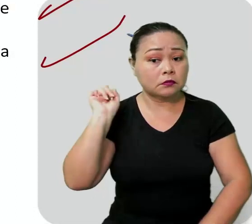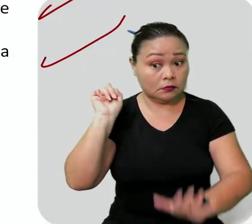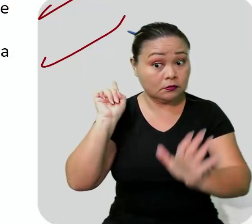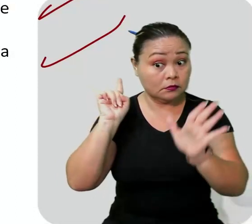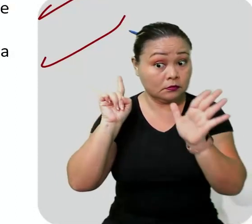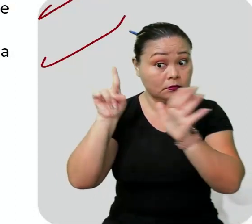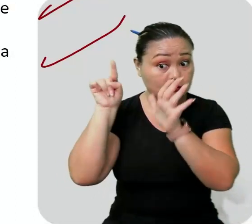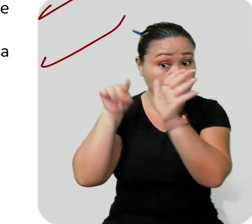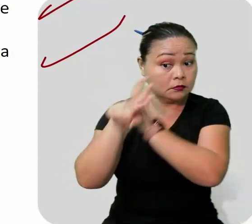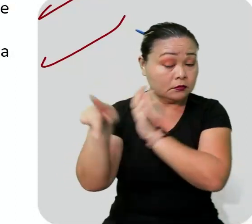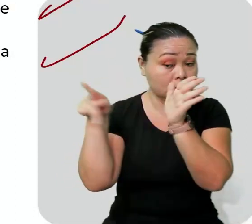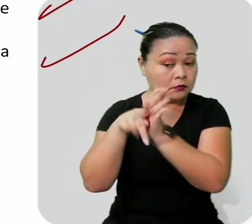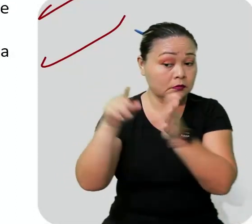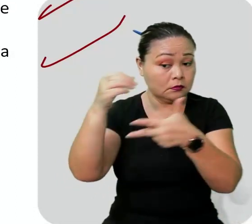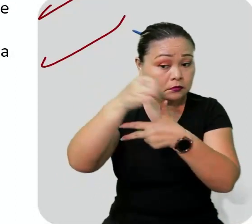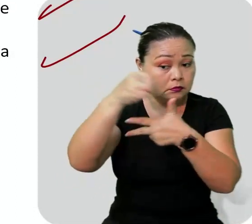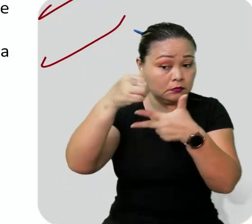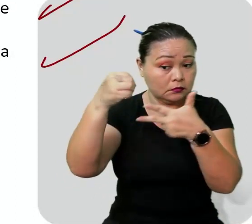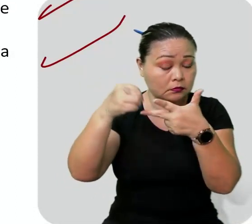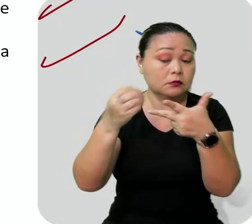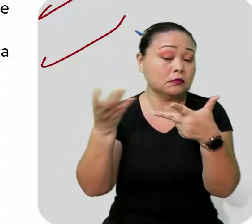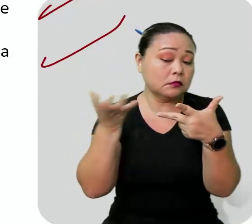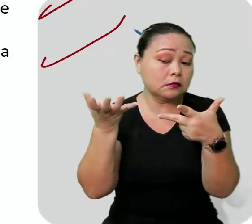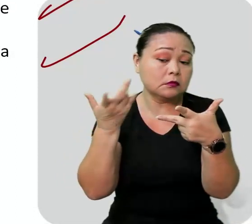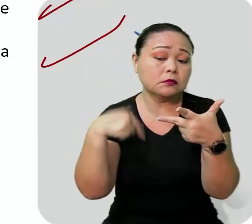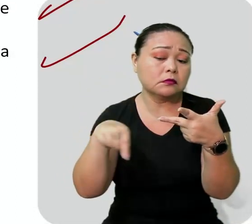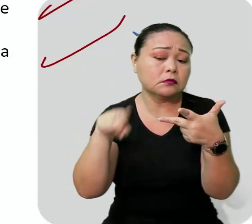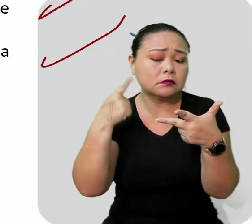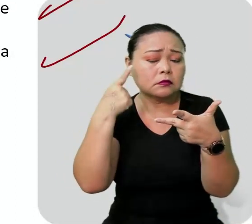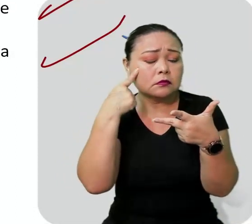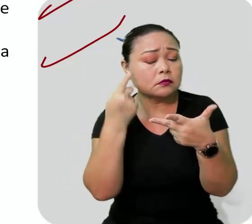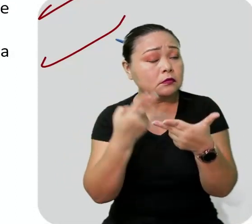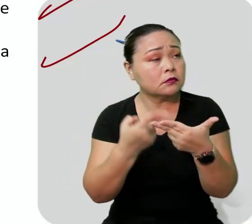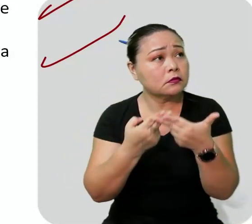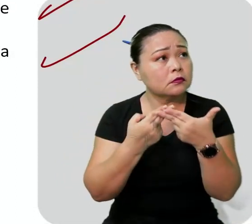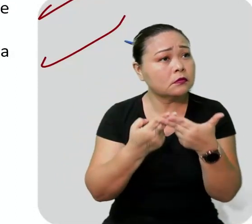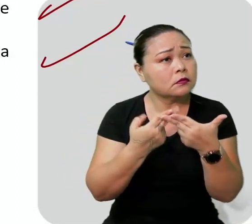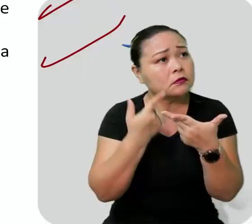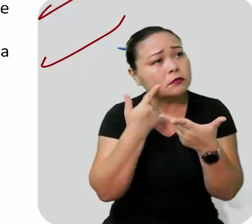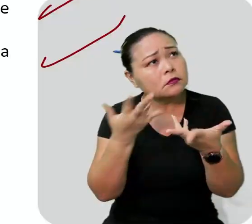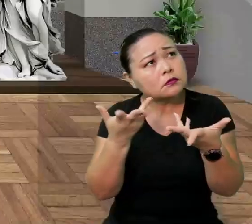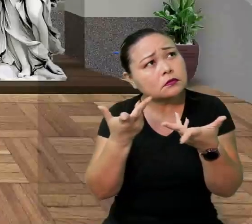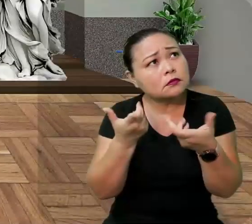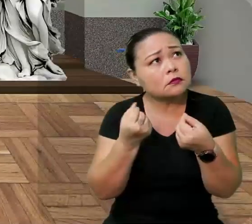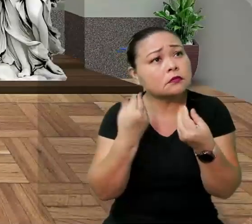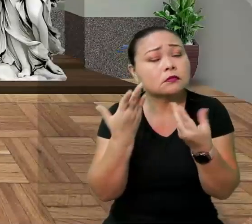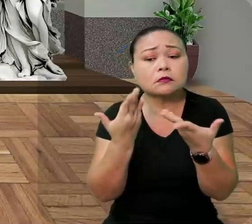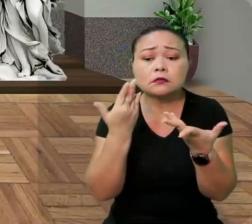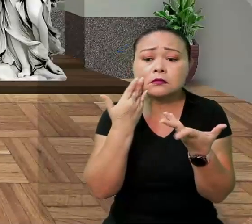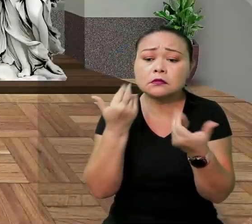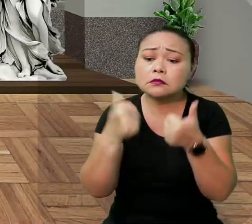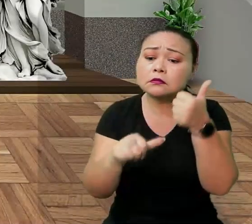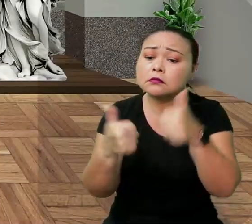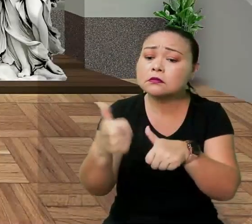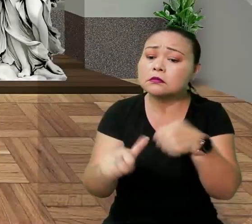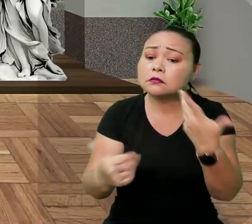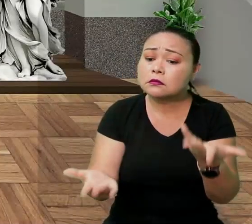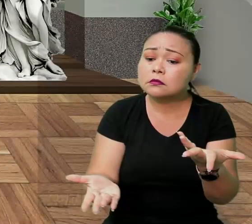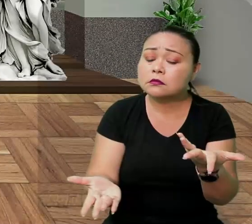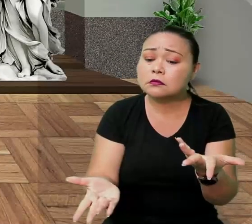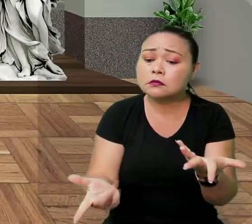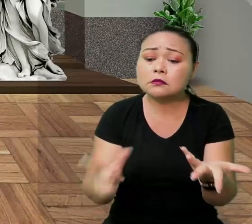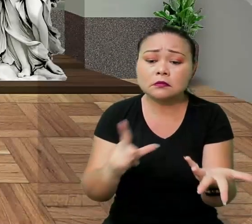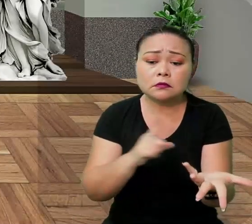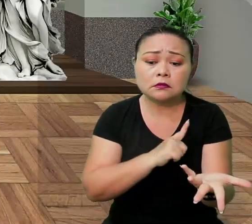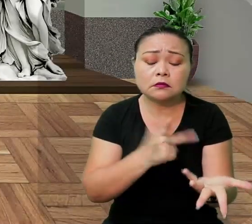do Enem. Porque ela já requer uma certa paciência, uma certa habilidade para vocês analisarem.